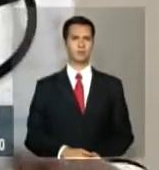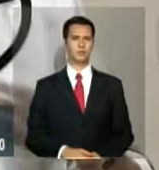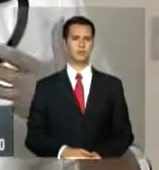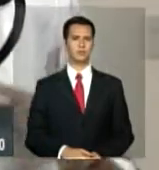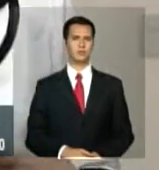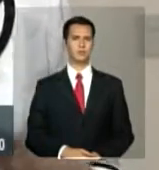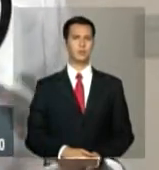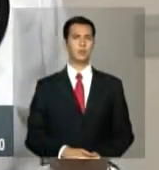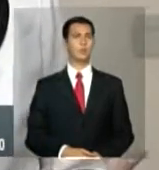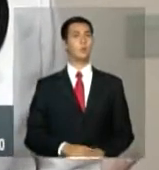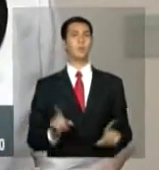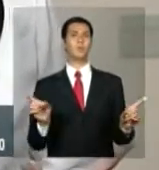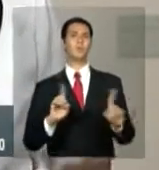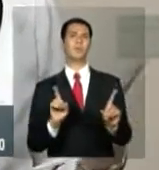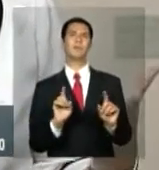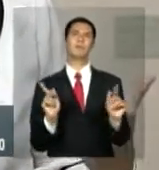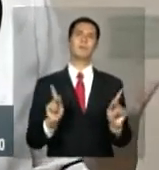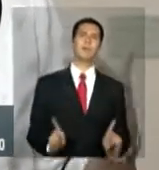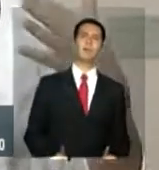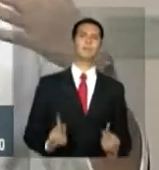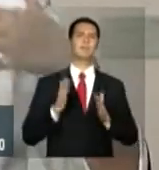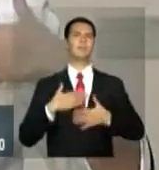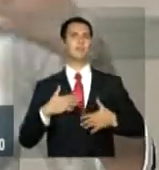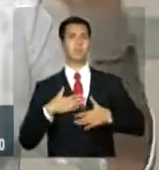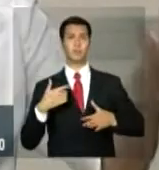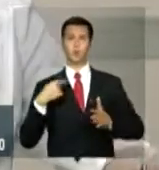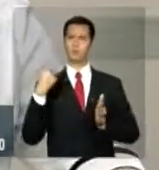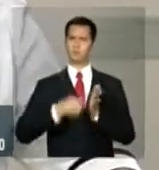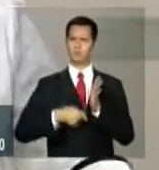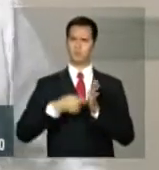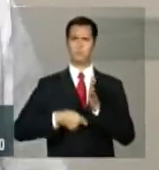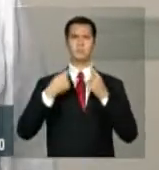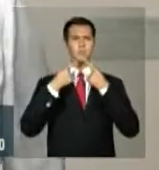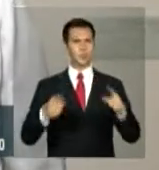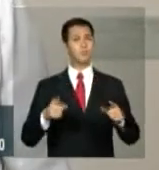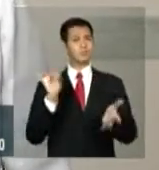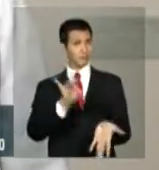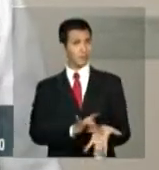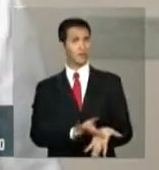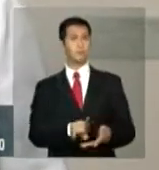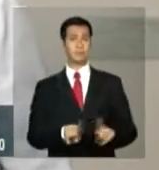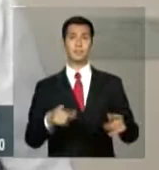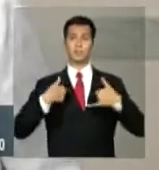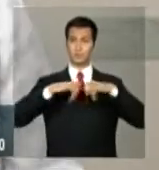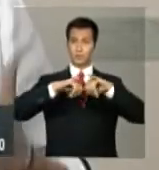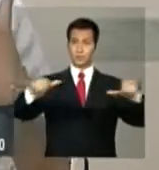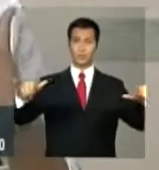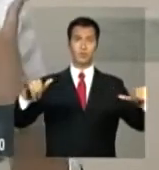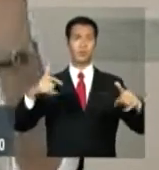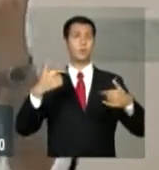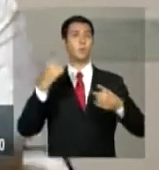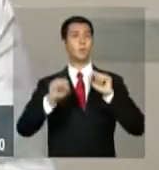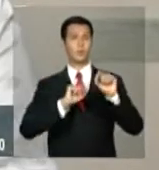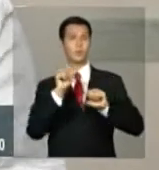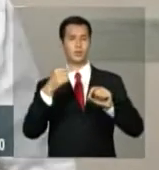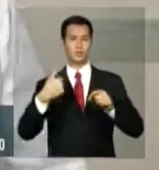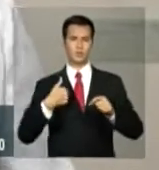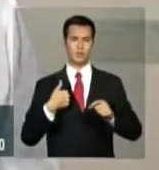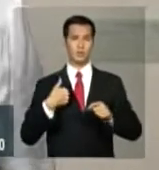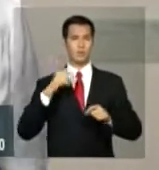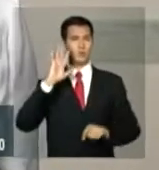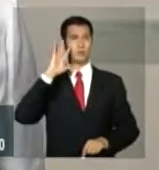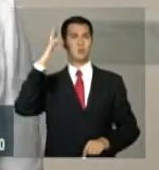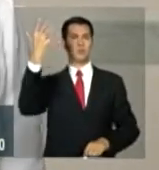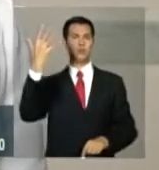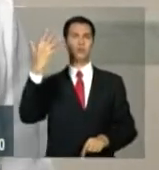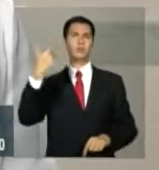paz e amor, o protesto é veemente. Agora, eu estou relatando para vocês que eu também não acho que a minha atitude possa ser